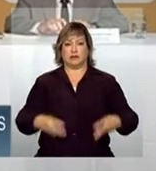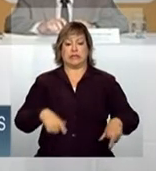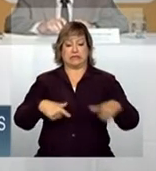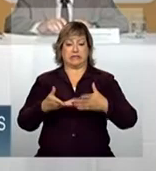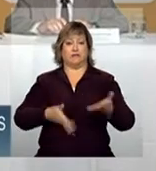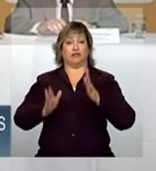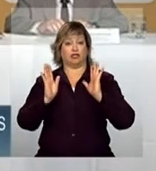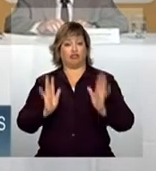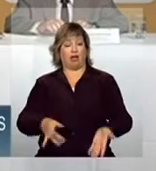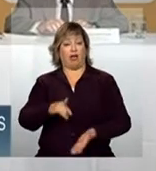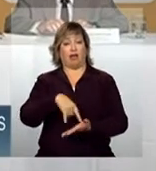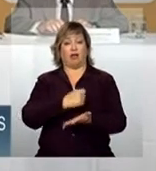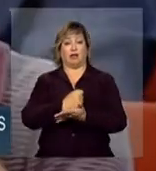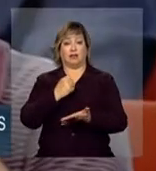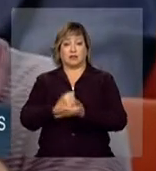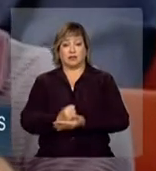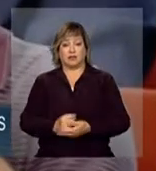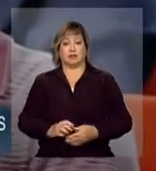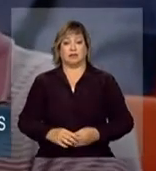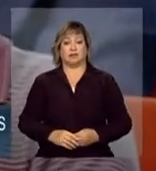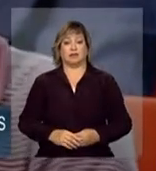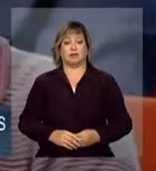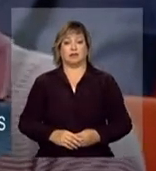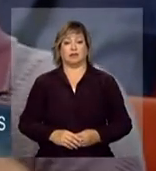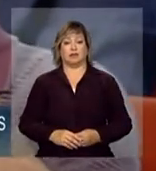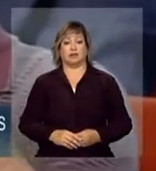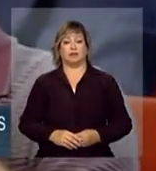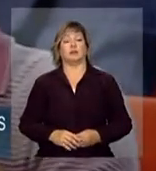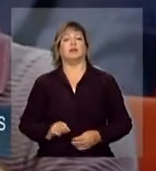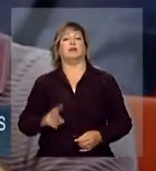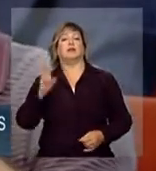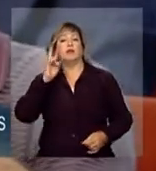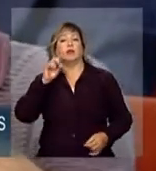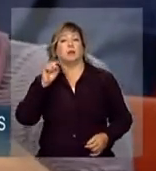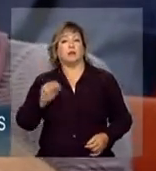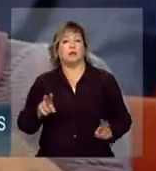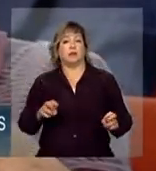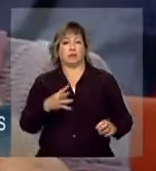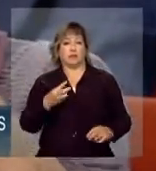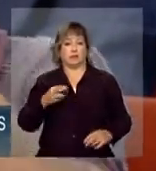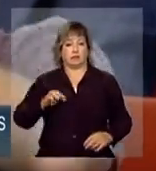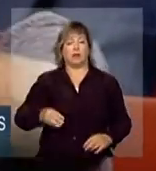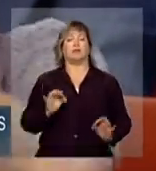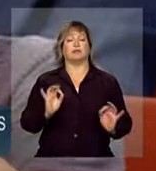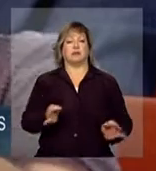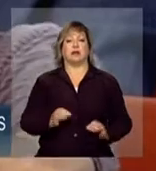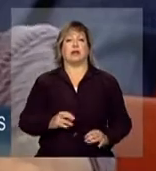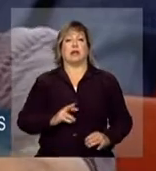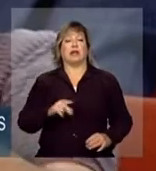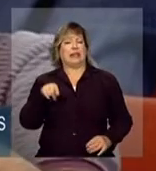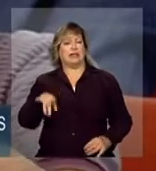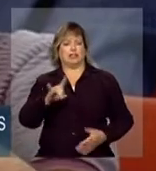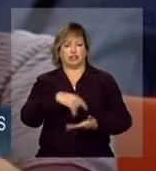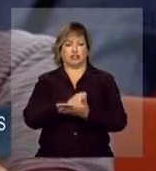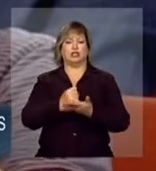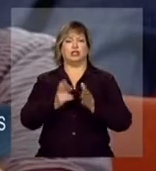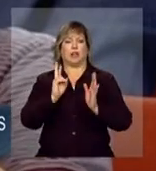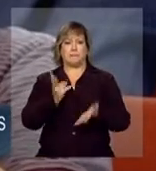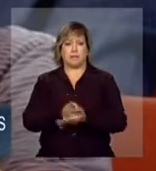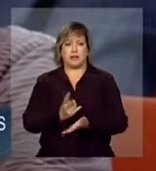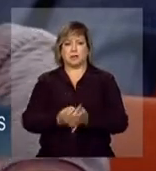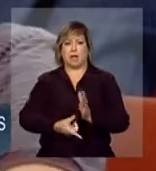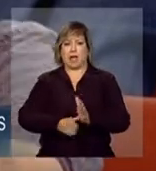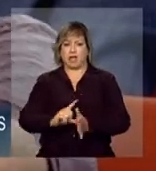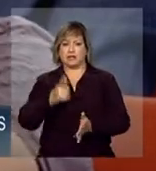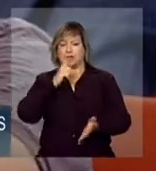foi contratado... Explicação sobre esse mesmo tema dos 43 milhões. Já foi contratado, mesmo antes da aprovação